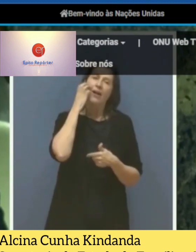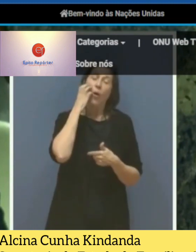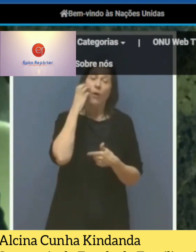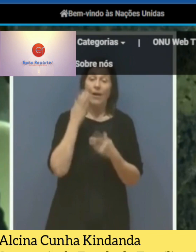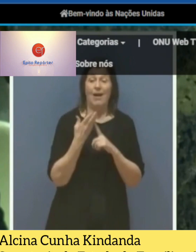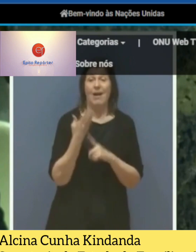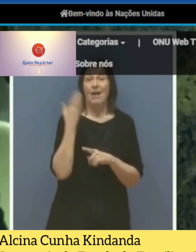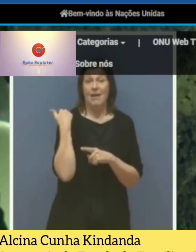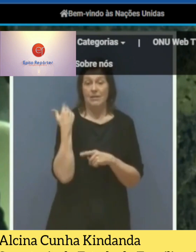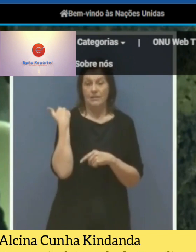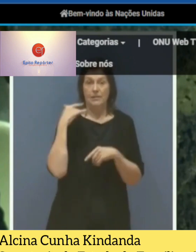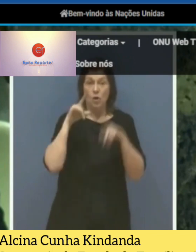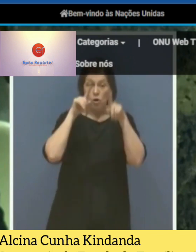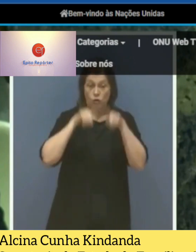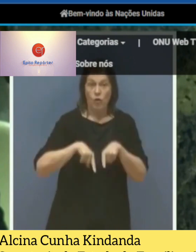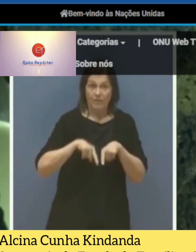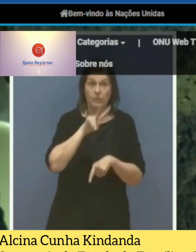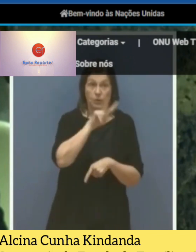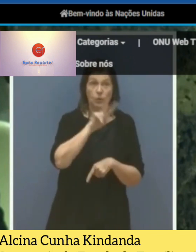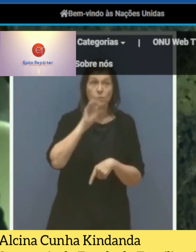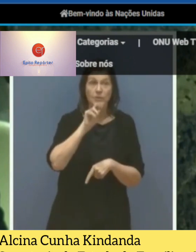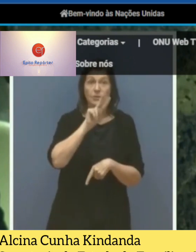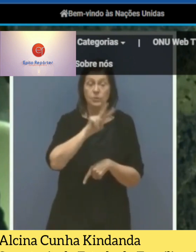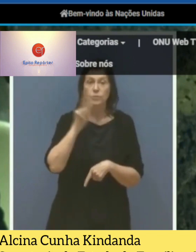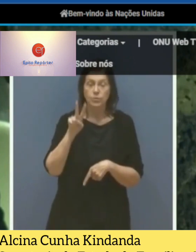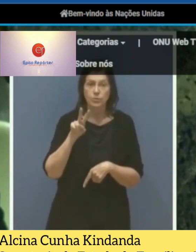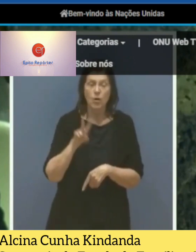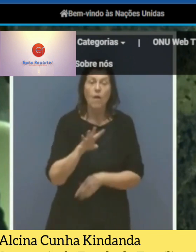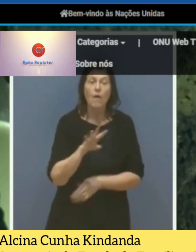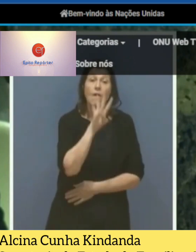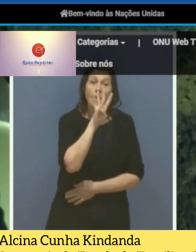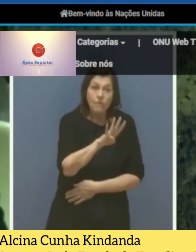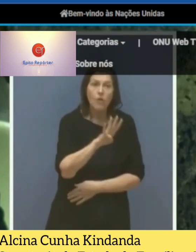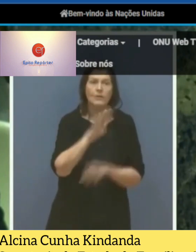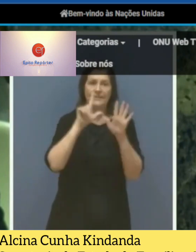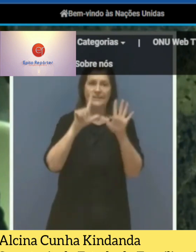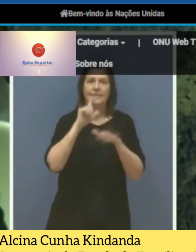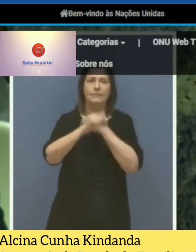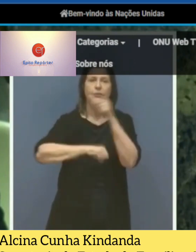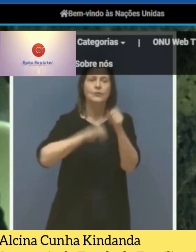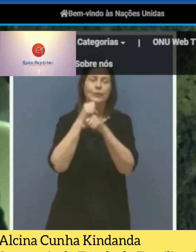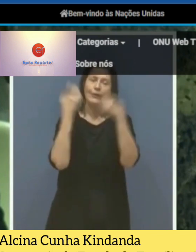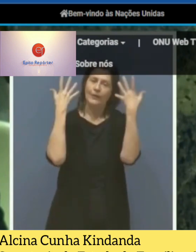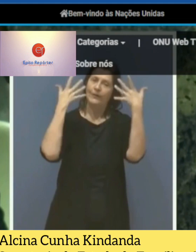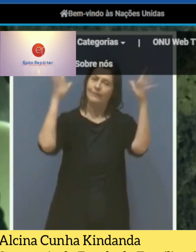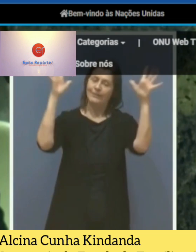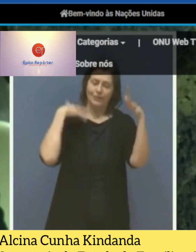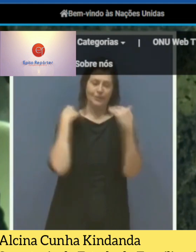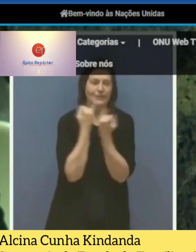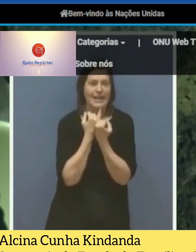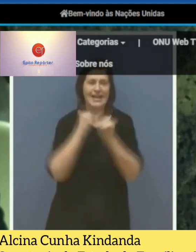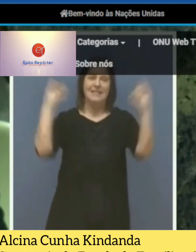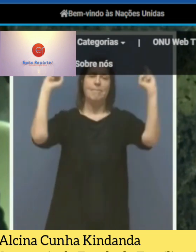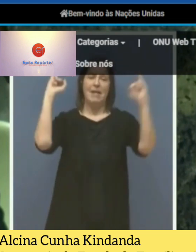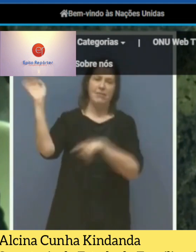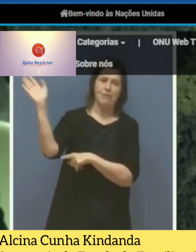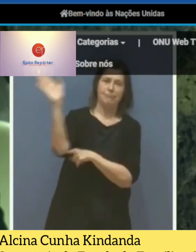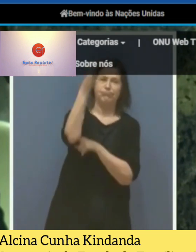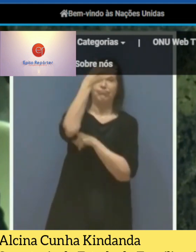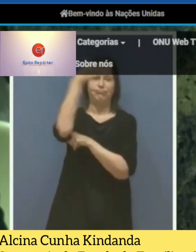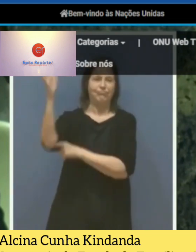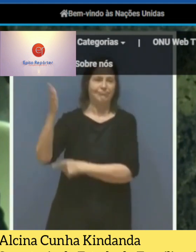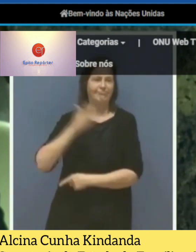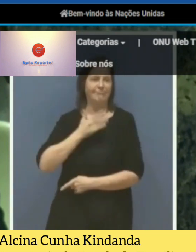2022 47 anos de independência dos quais 27 do conflito armado que para além de destruir